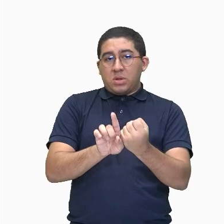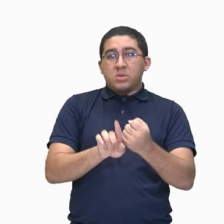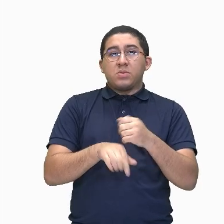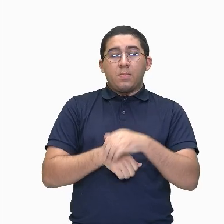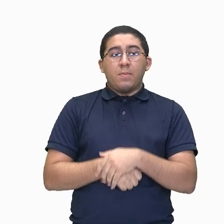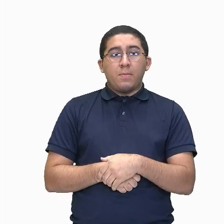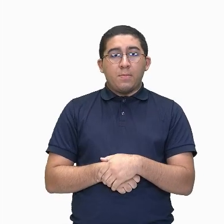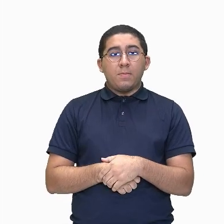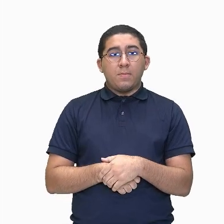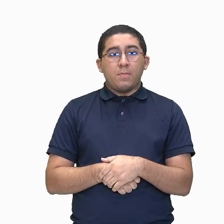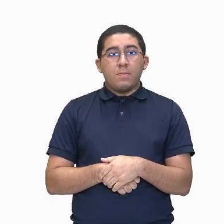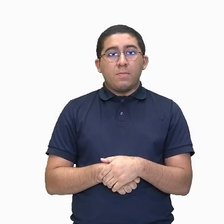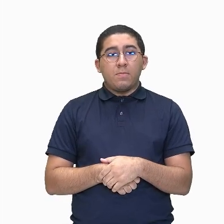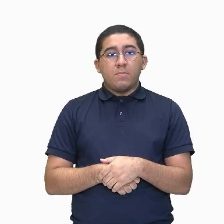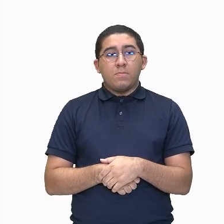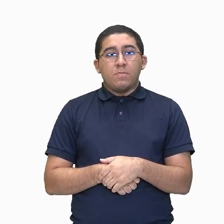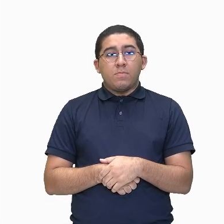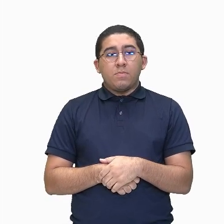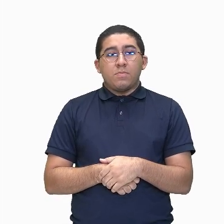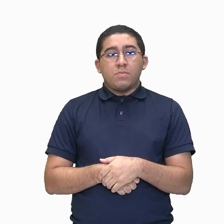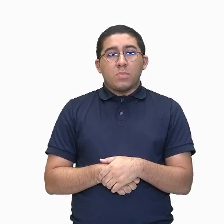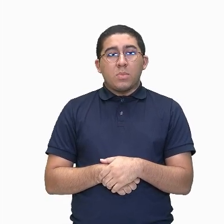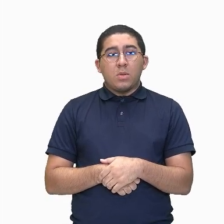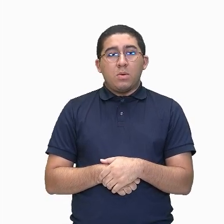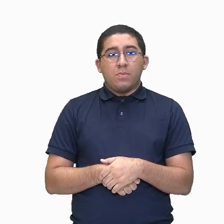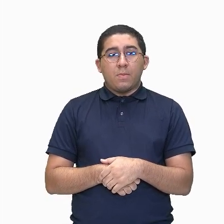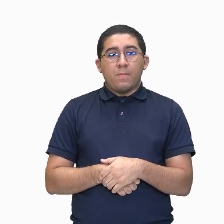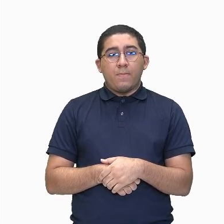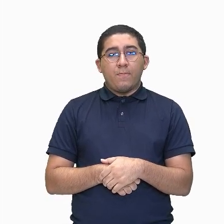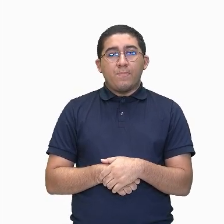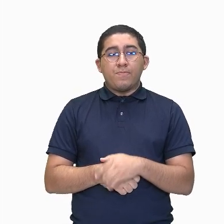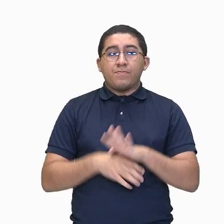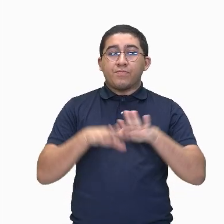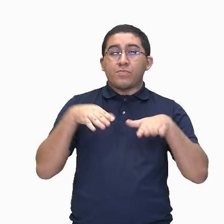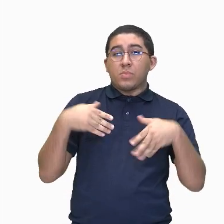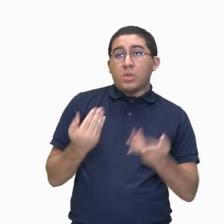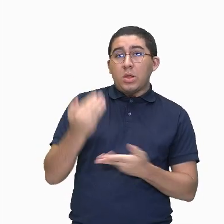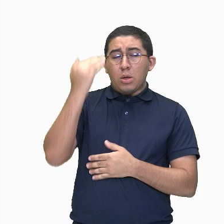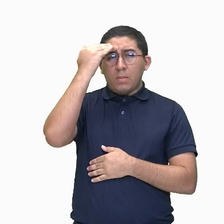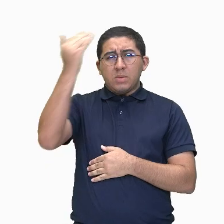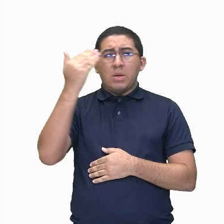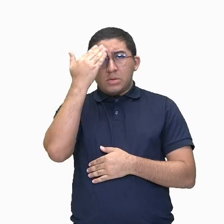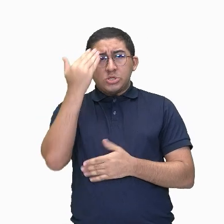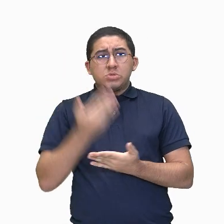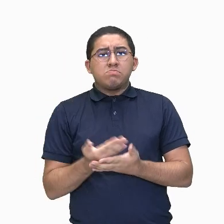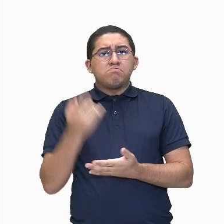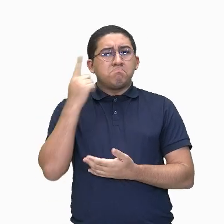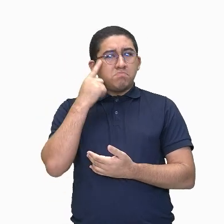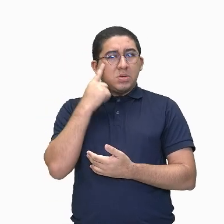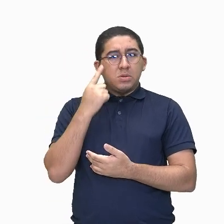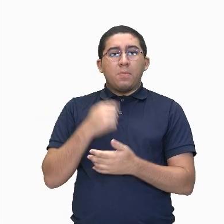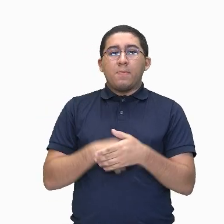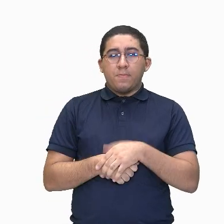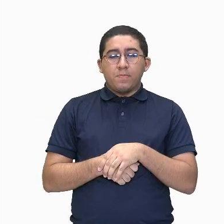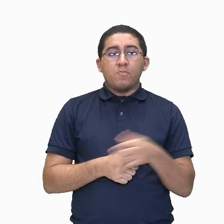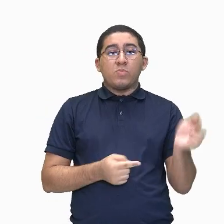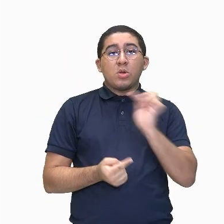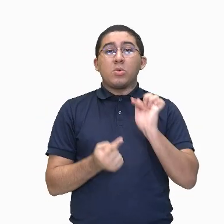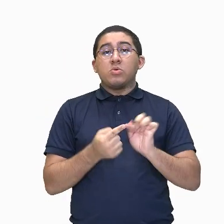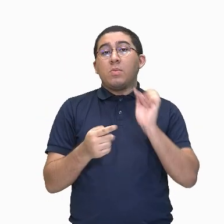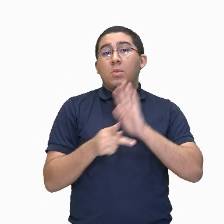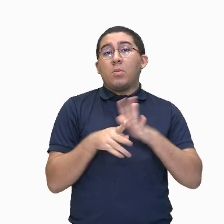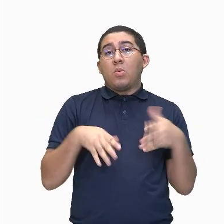certo? Então, o principal, eu acredito assim, né, que o objetivo da entrevista é